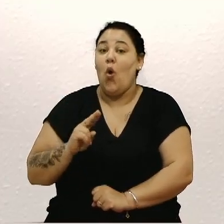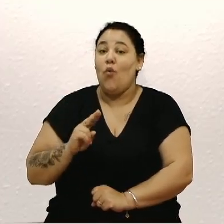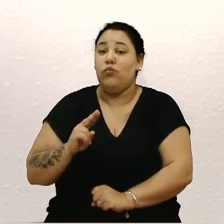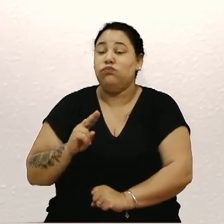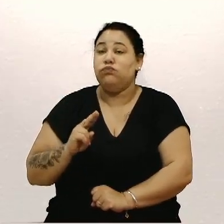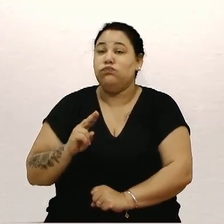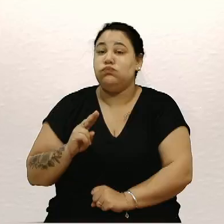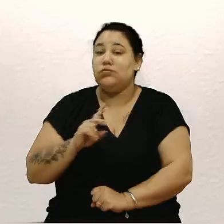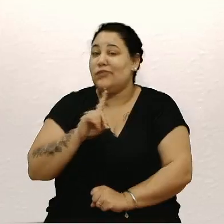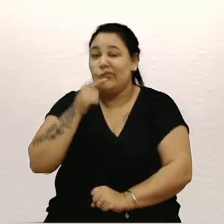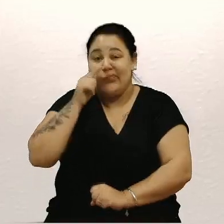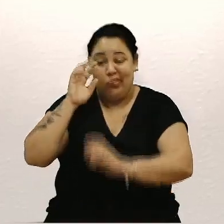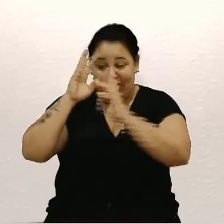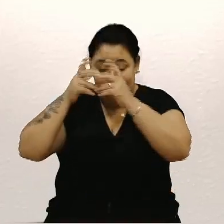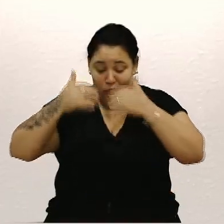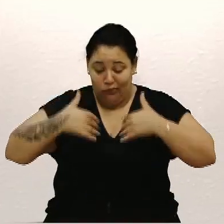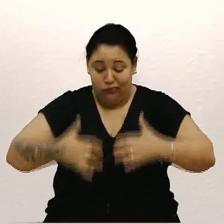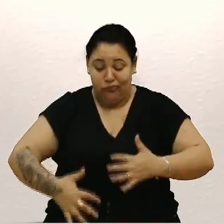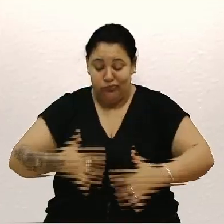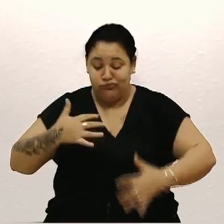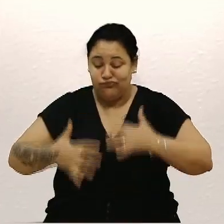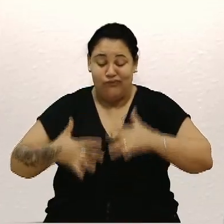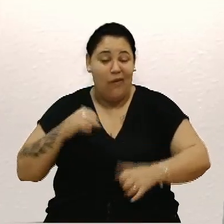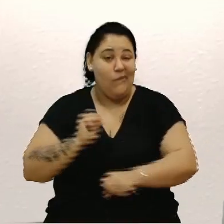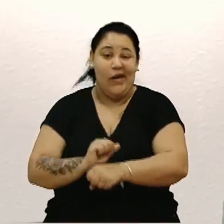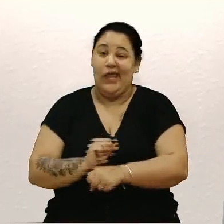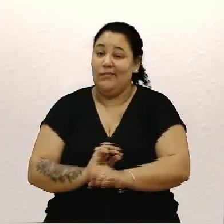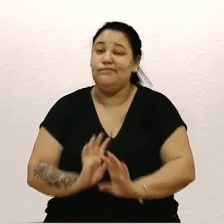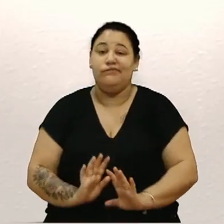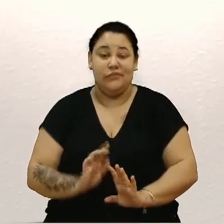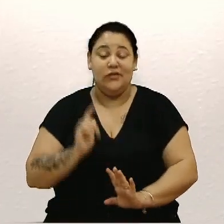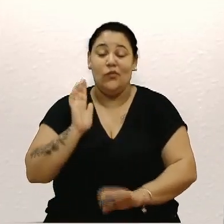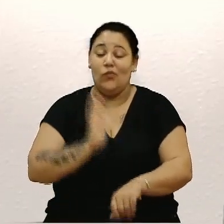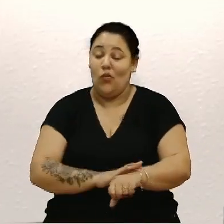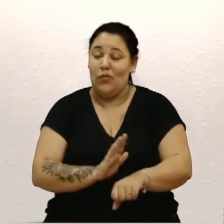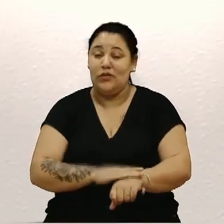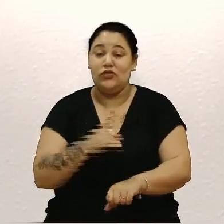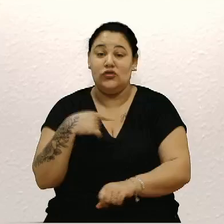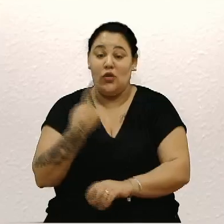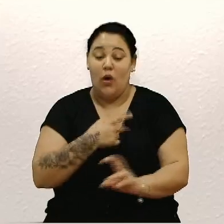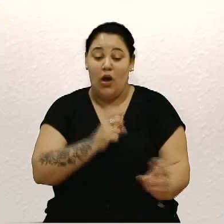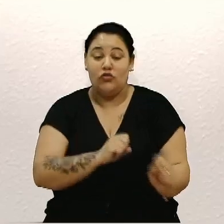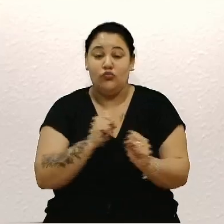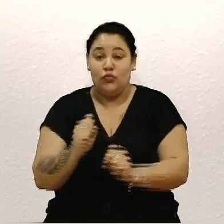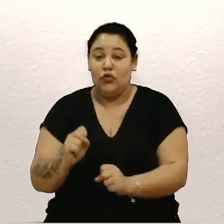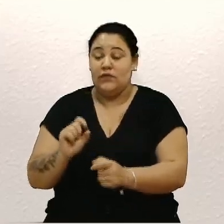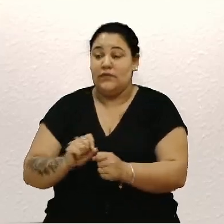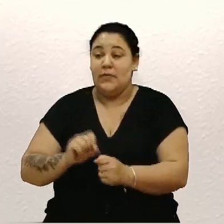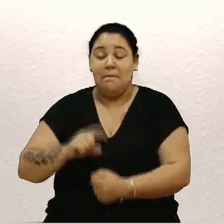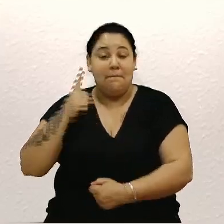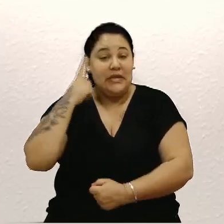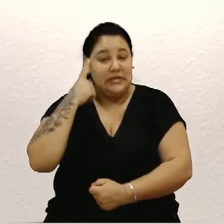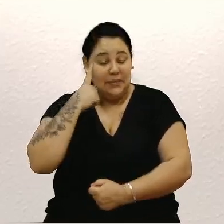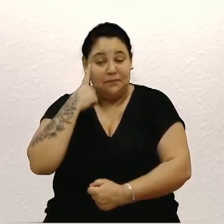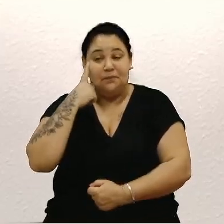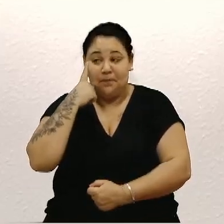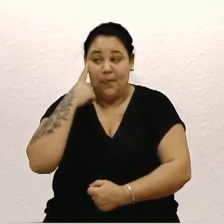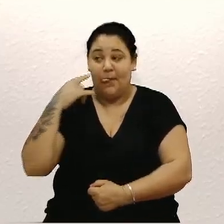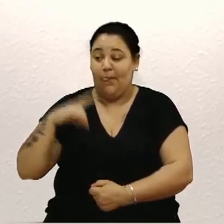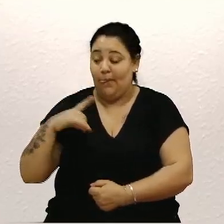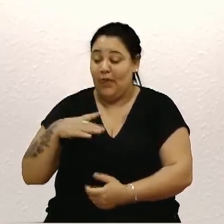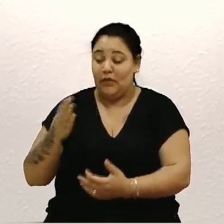incapacidade permanente. Então, é um momento para que nós possamos fazer uma reflexão, obter todos